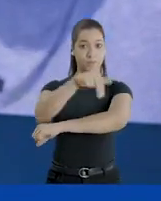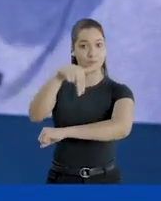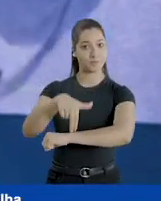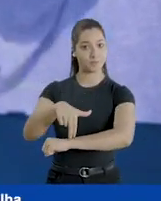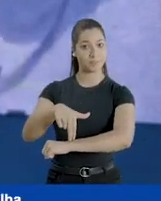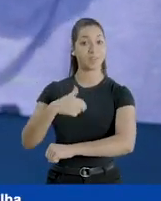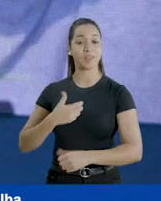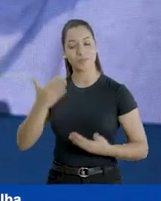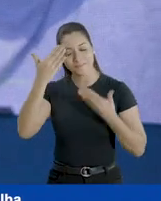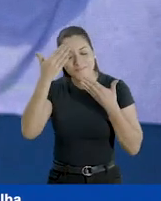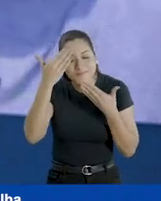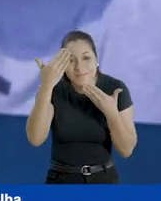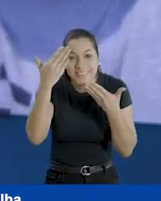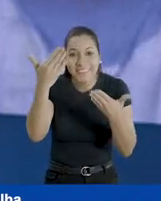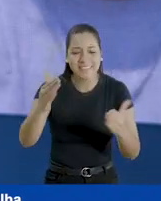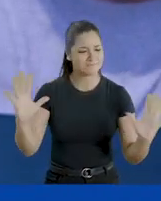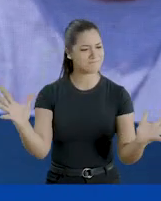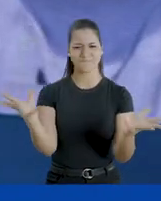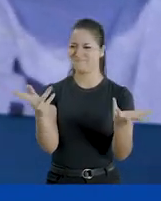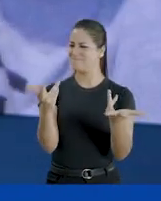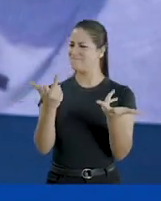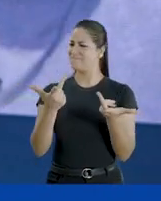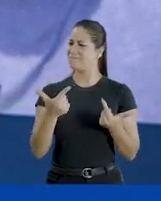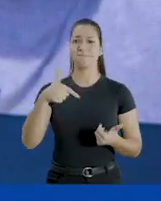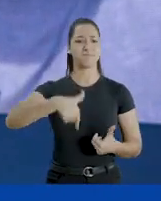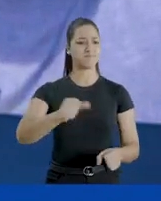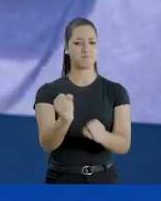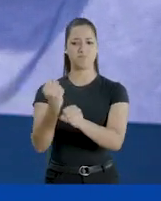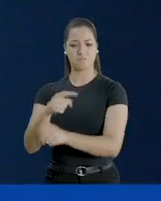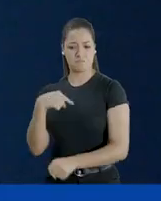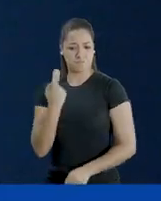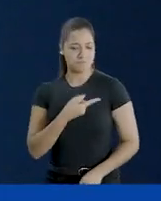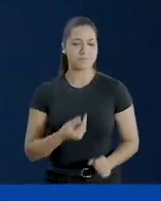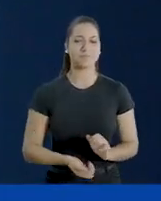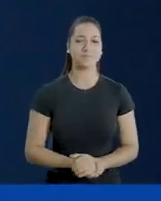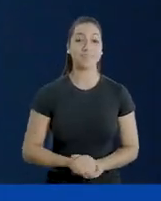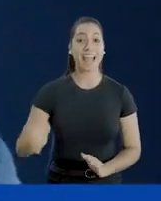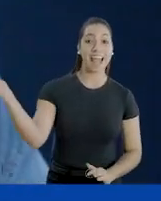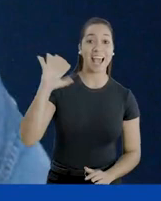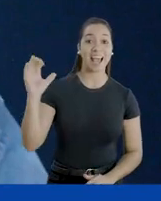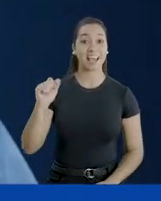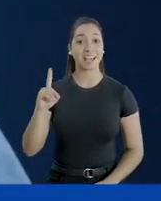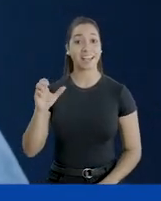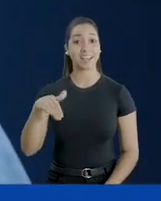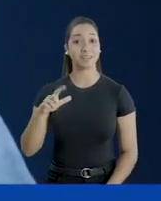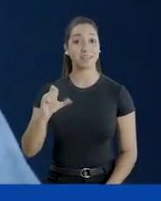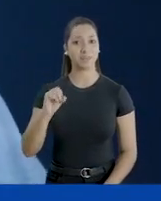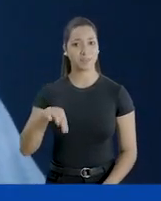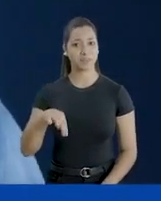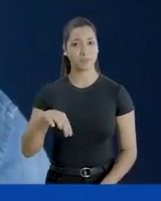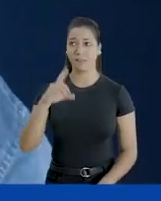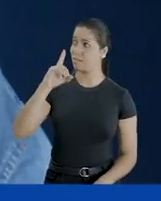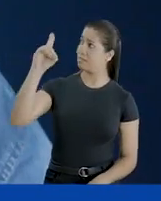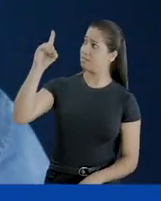Canaã. Estou passando para agradecer por essa maravilha dessa obra realizada aqui pra gente. Olá, Demilson.